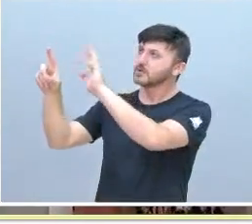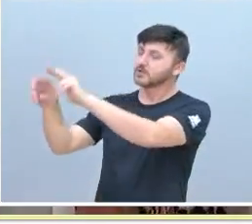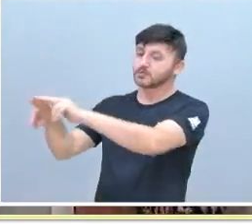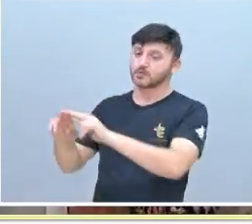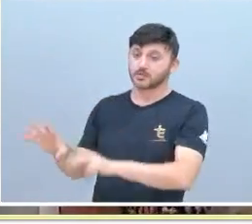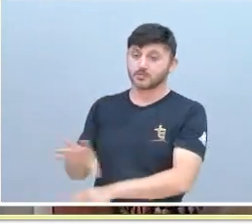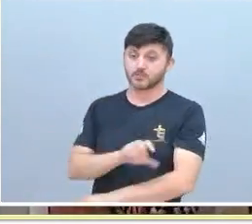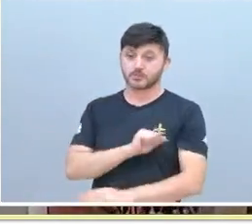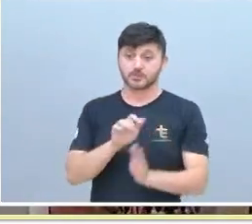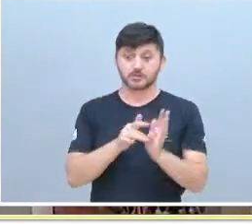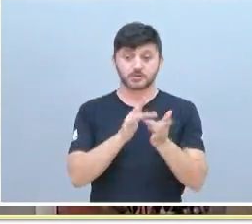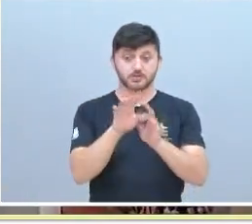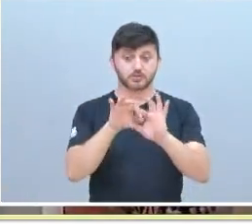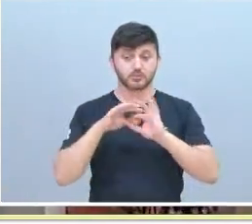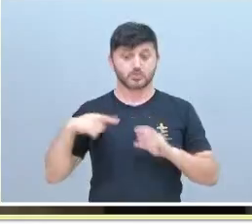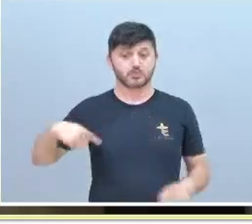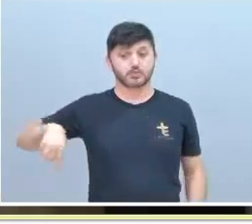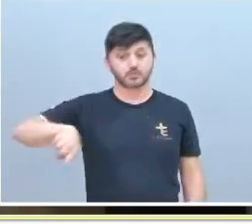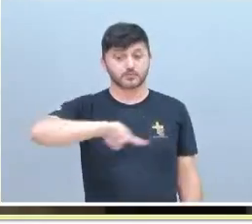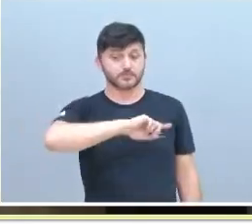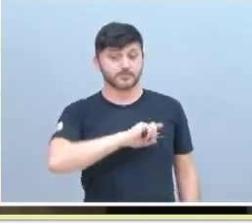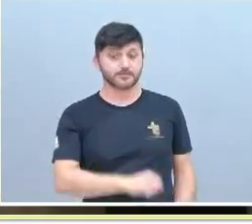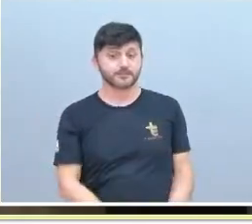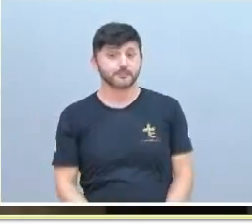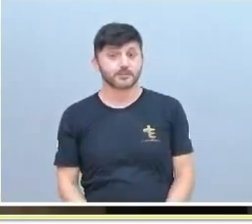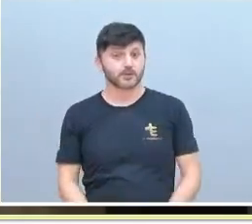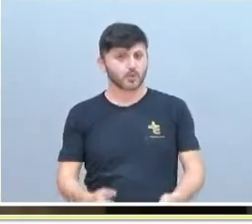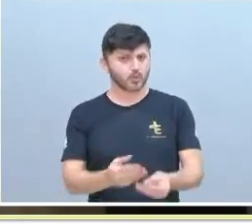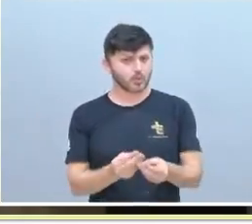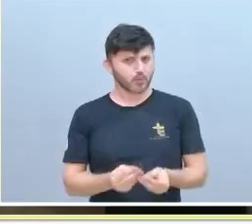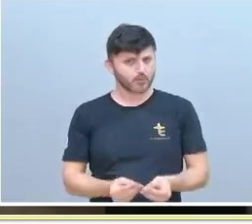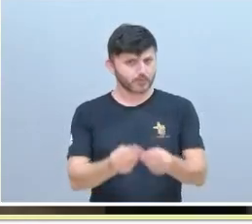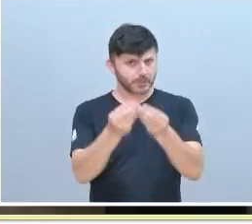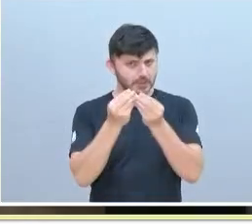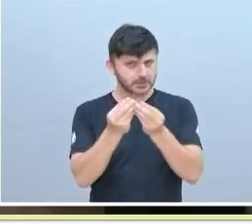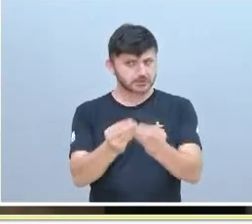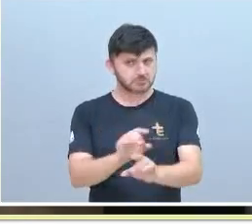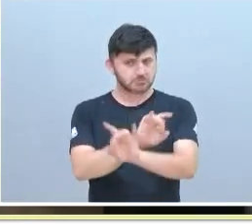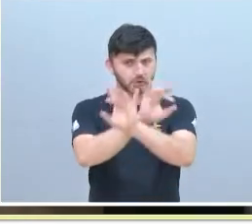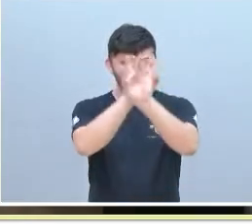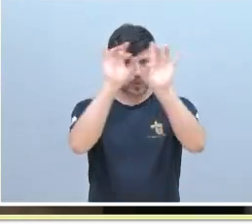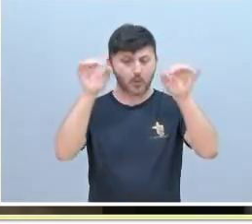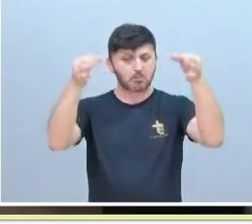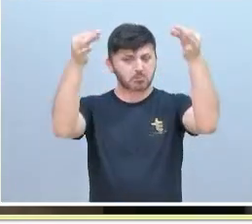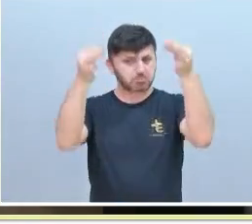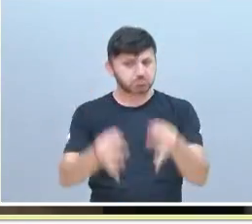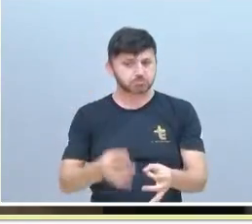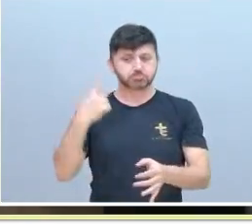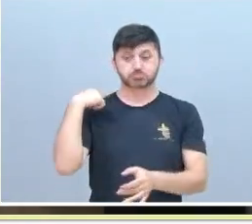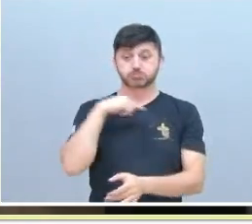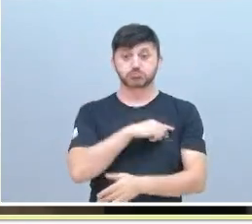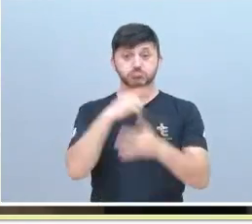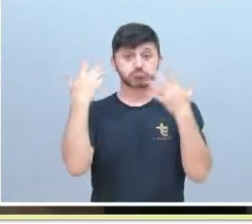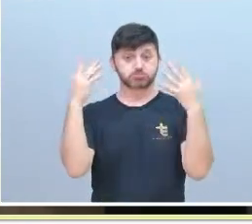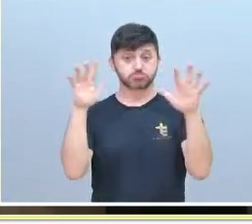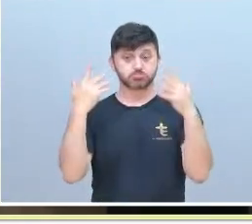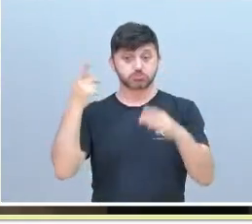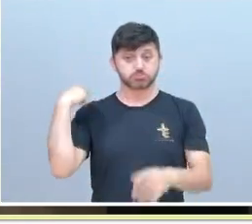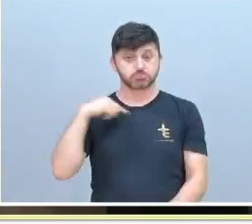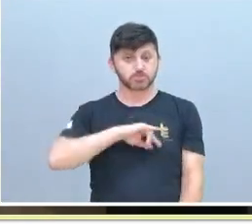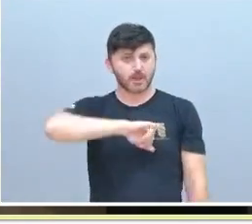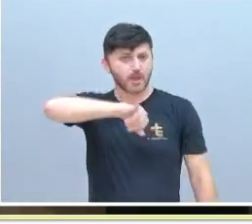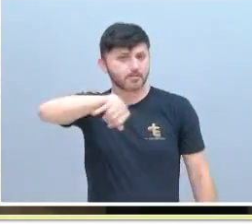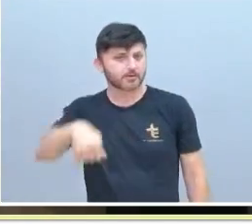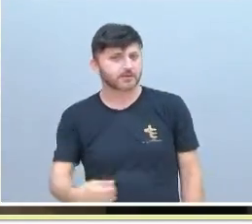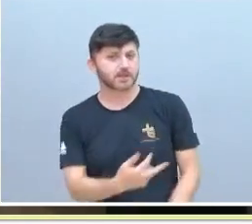que nos reuniu no amor de Cristo. Para bem celebrarmos esta Eucaristia, em aproveitarmos os frutos,